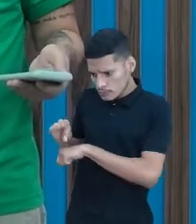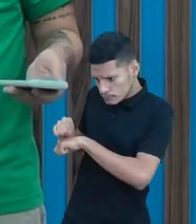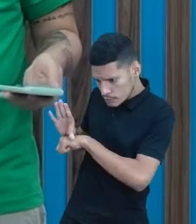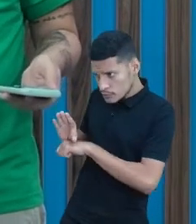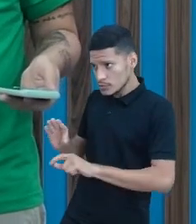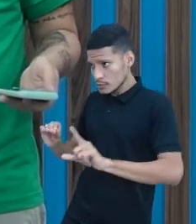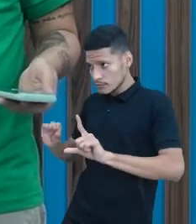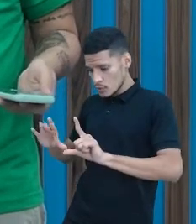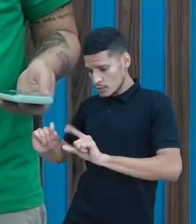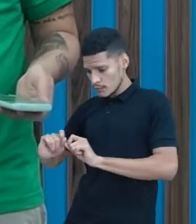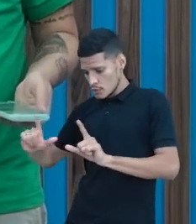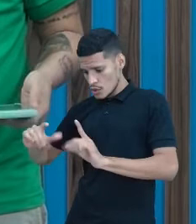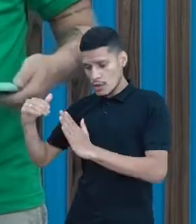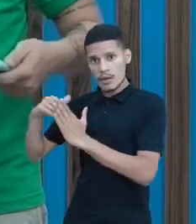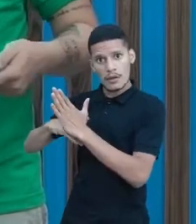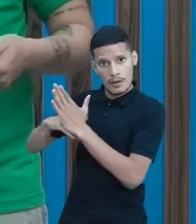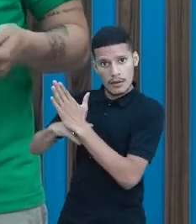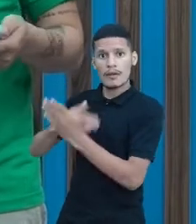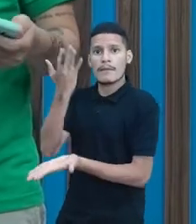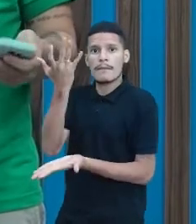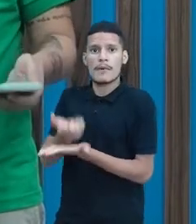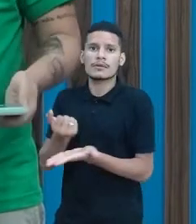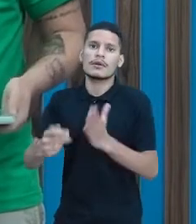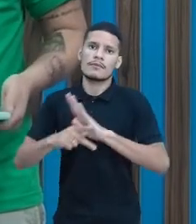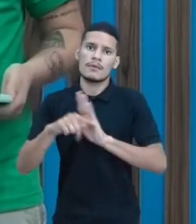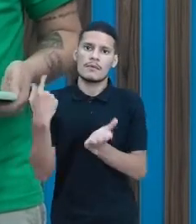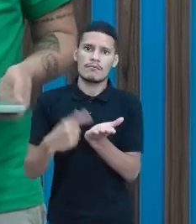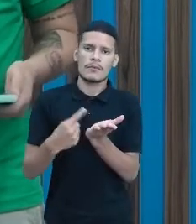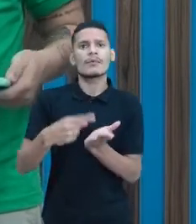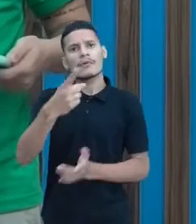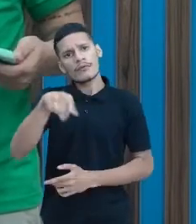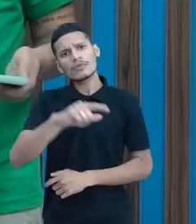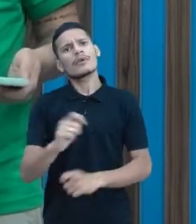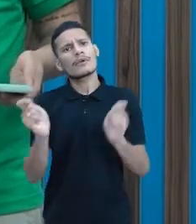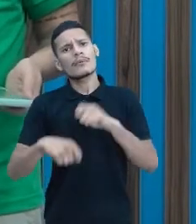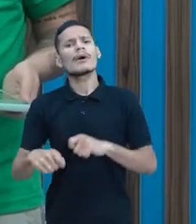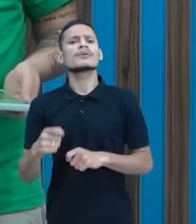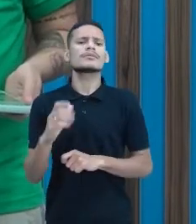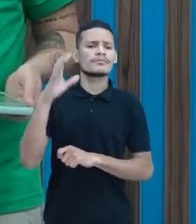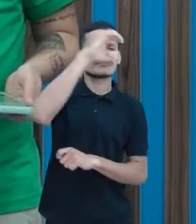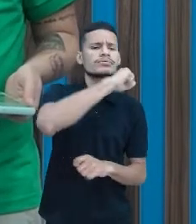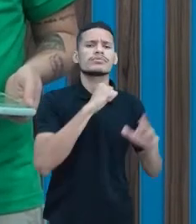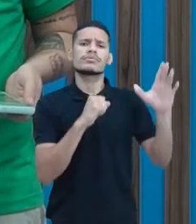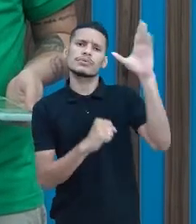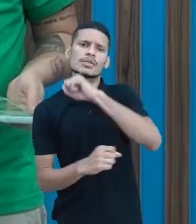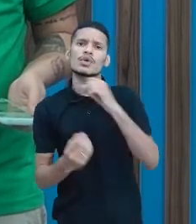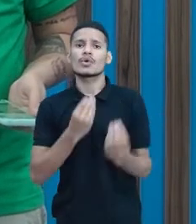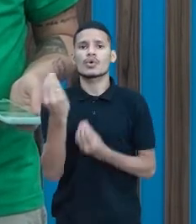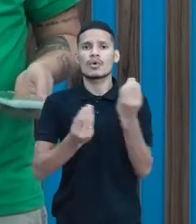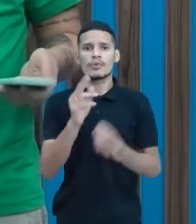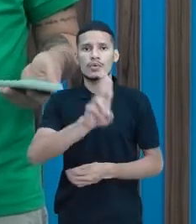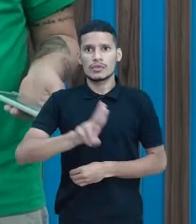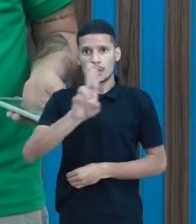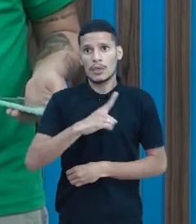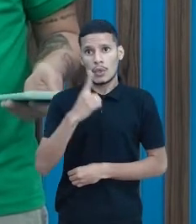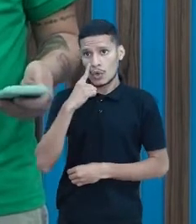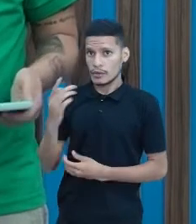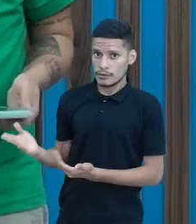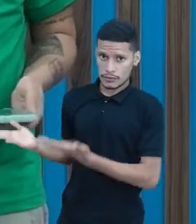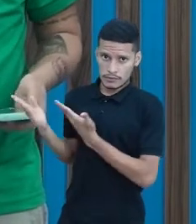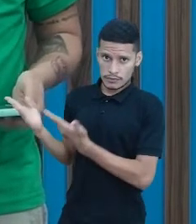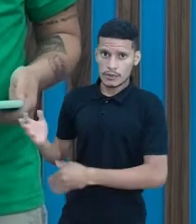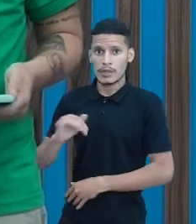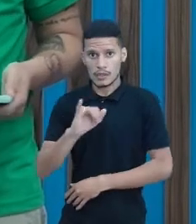TV e baixar o aplicativo, tá certo? Vai mexendo, vai aprendendo e você, esse aí do iOS, que está aparecendo